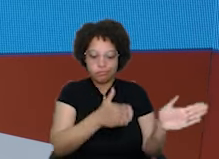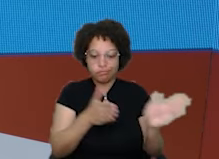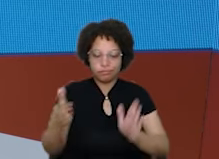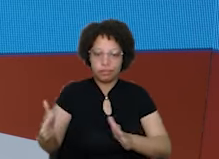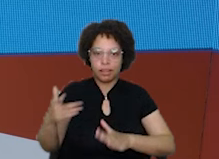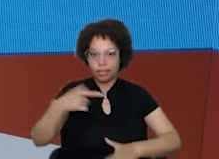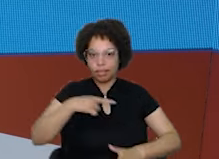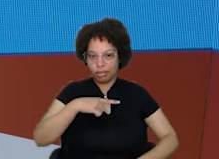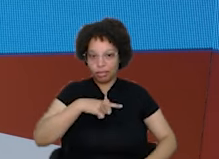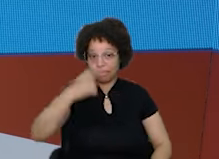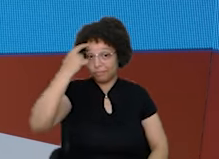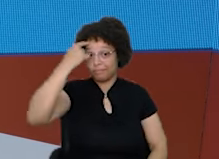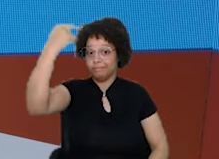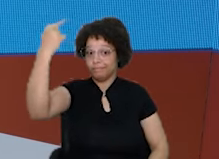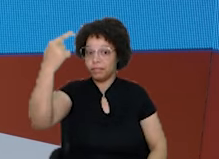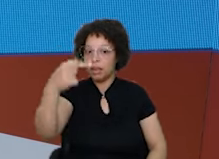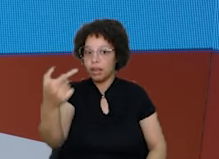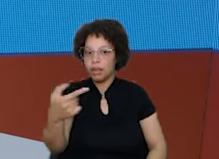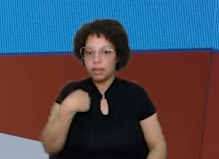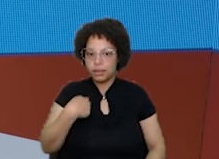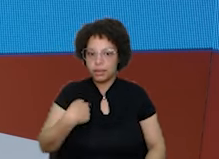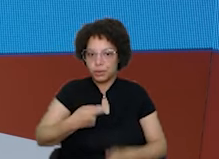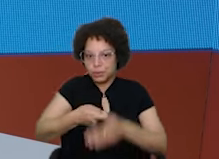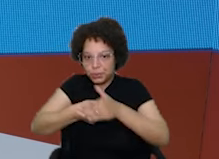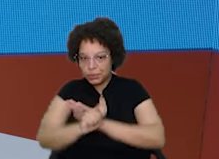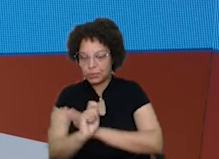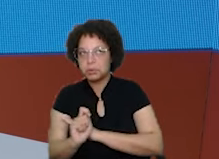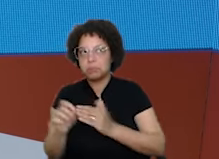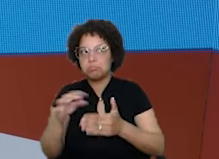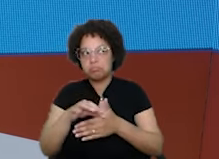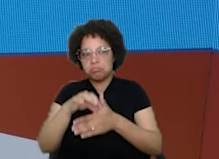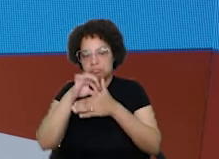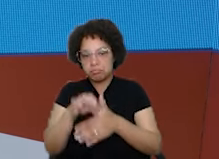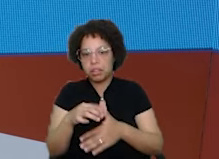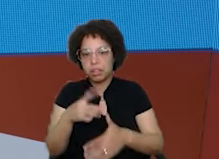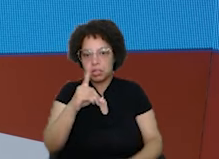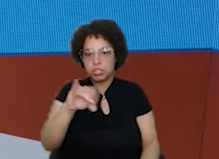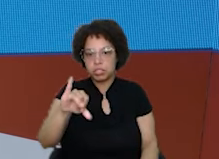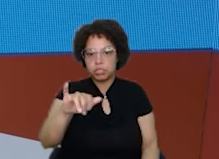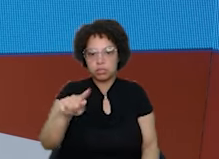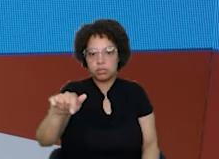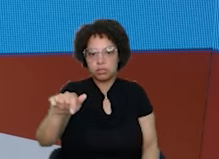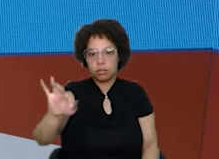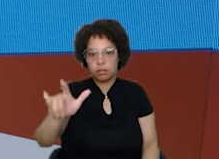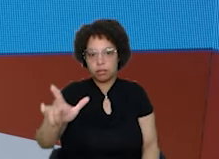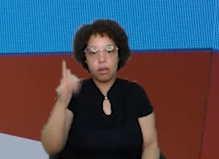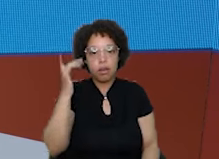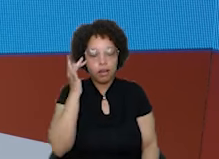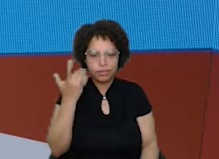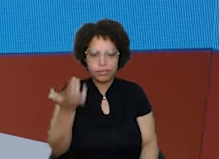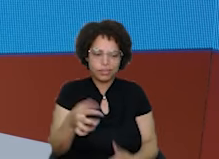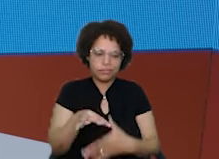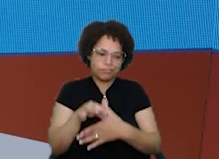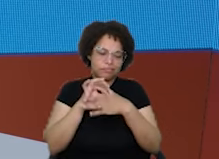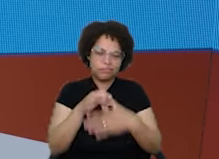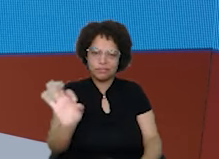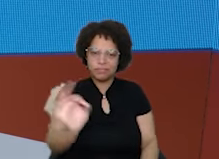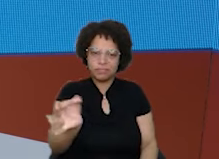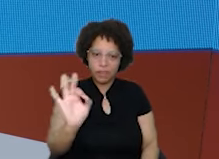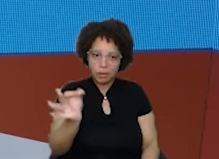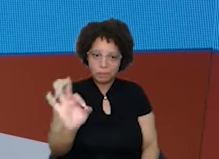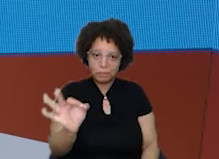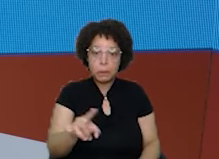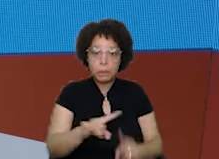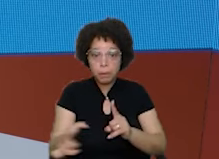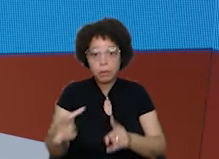falando puxa eu vou investir na minha presença digital eles acham que não estão presentes mas eh existe assim